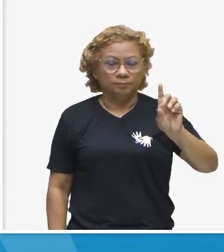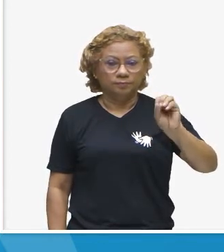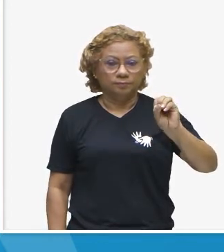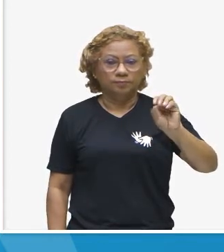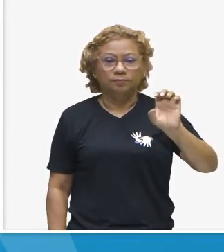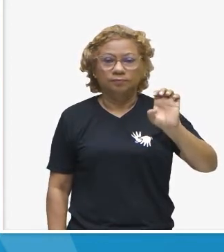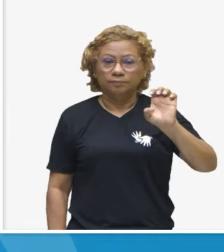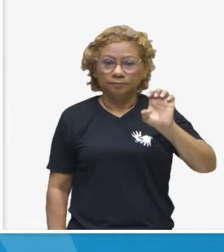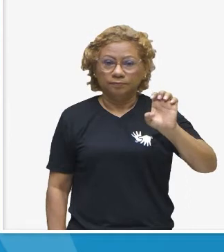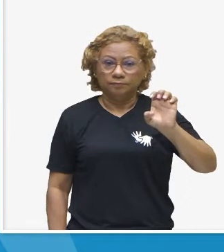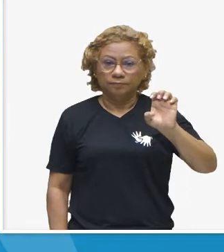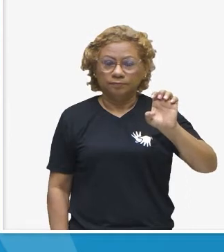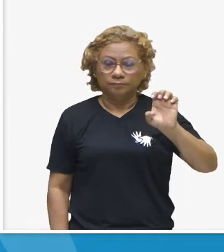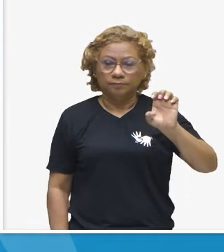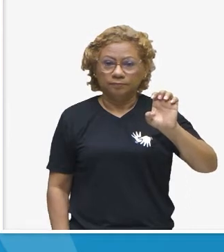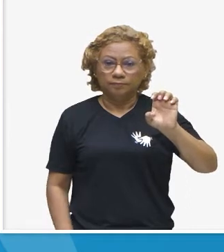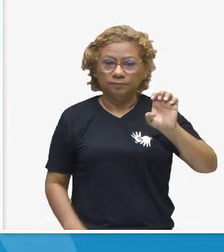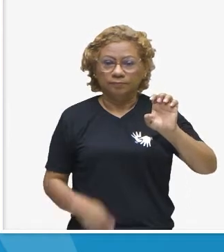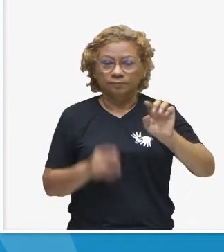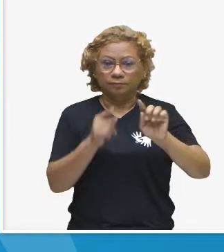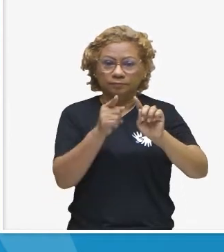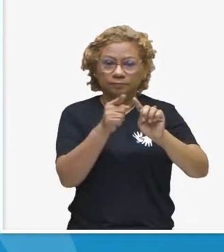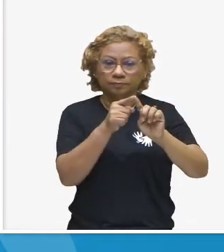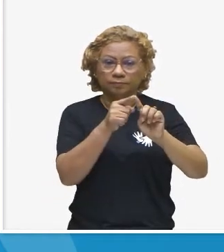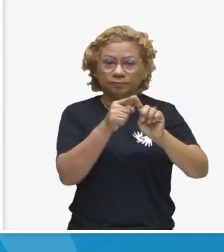do lado direito.